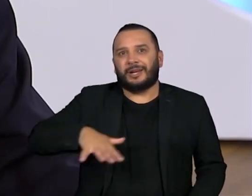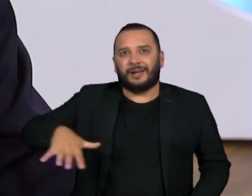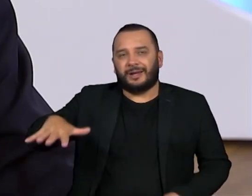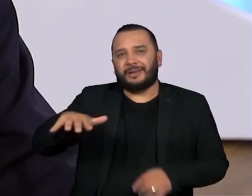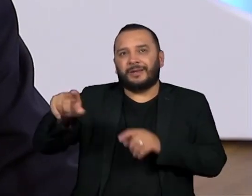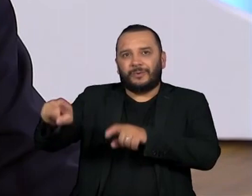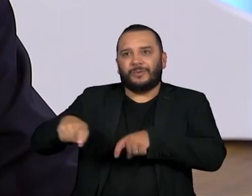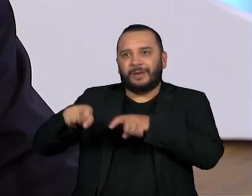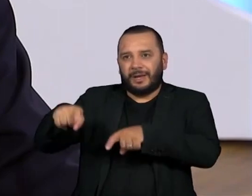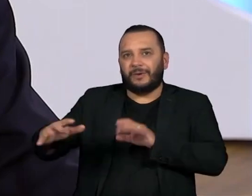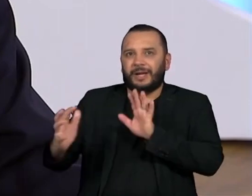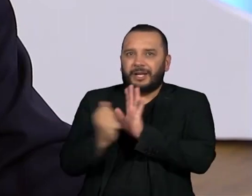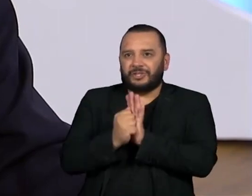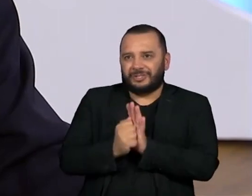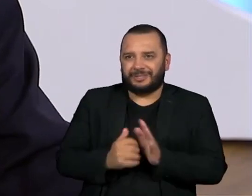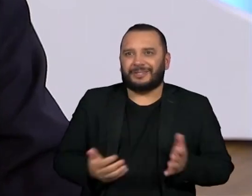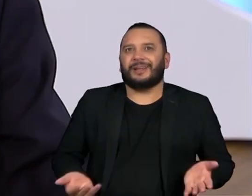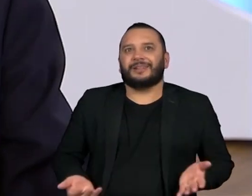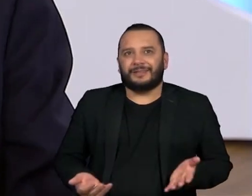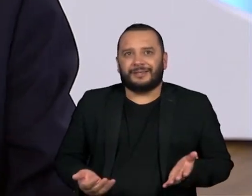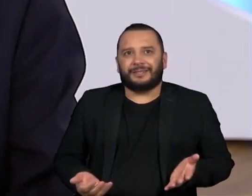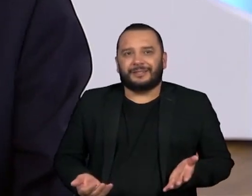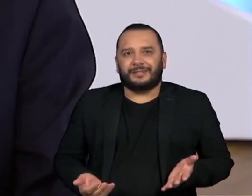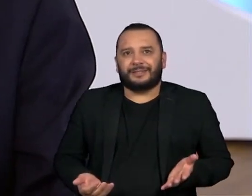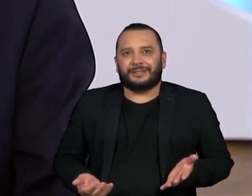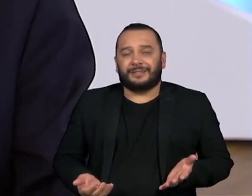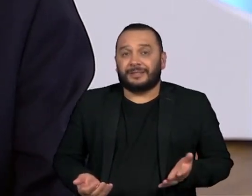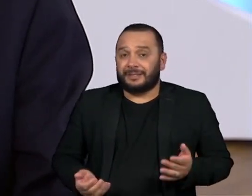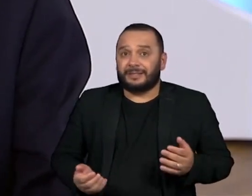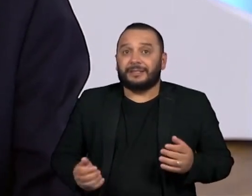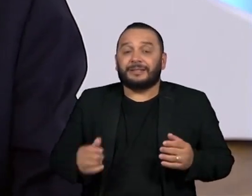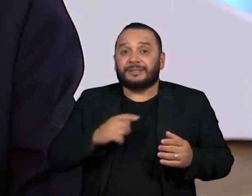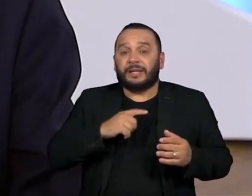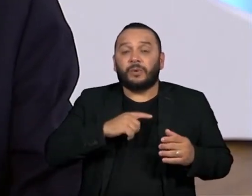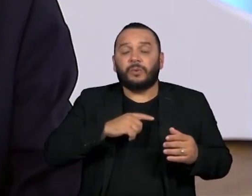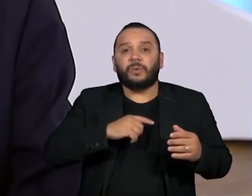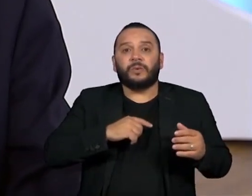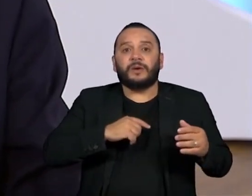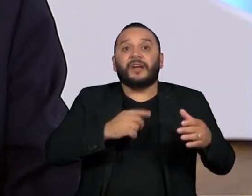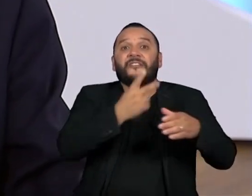CARE. Certo. Isso quer dizer que 1 em cada 20 brasileiros